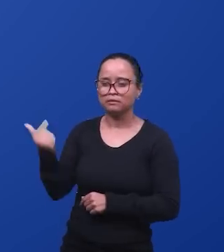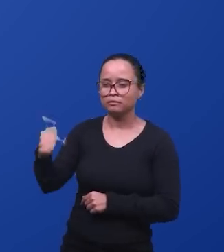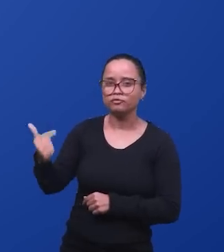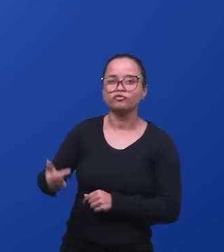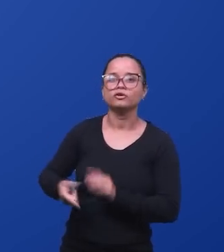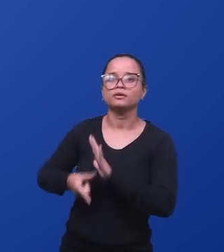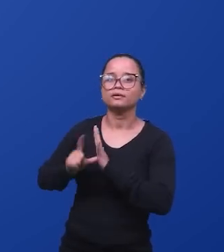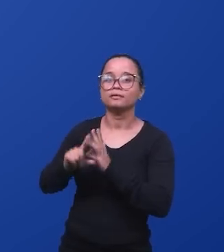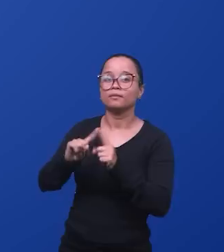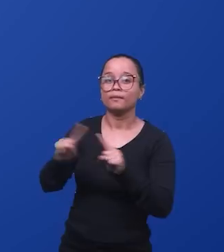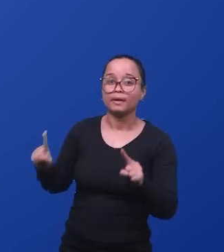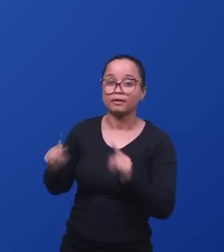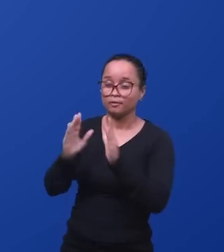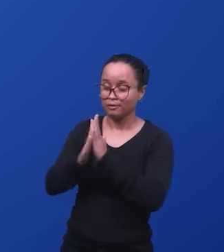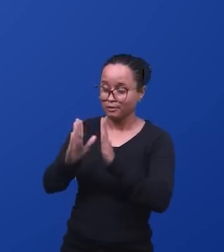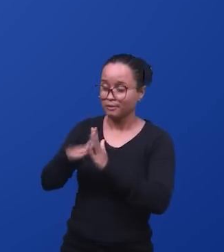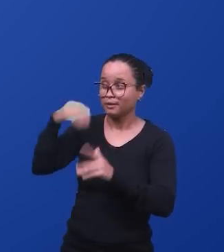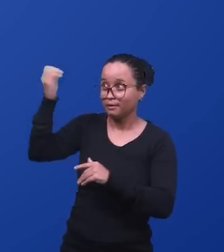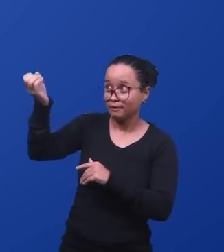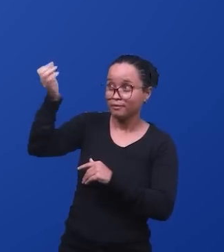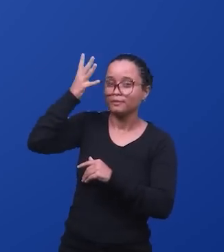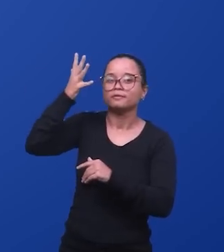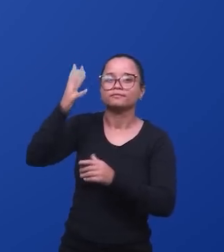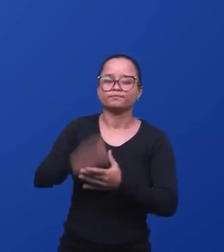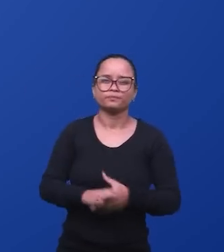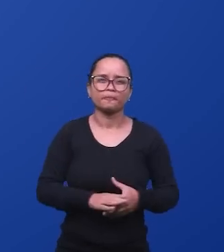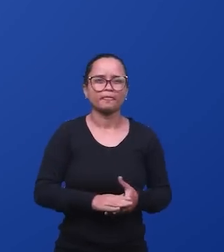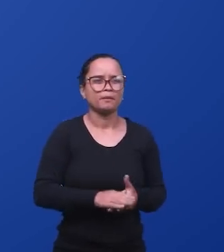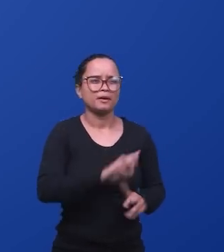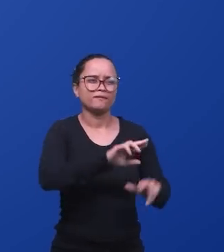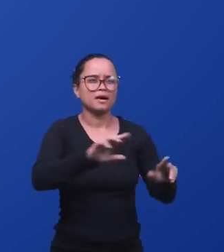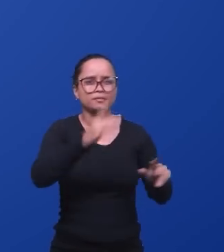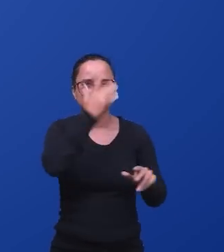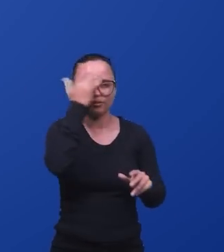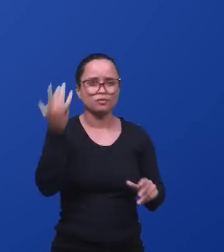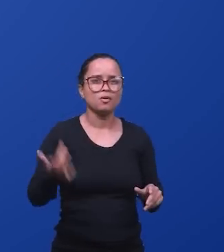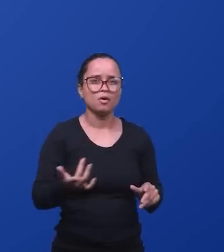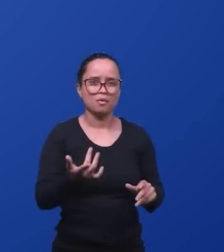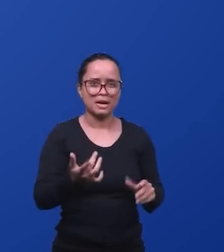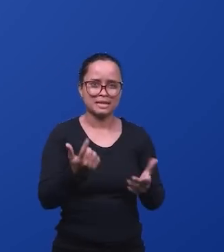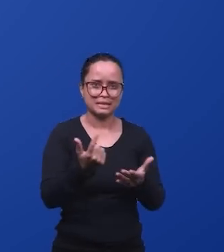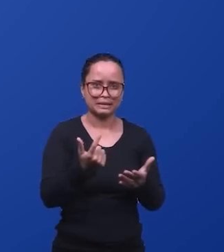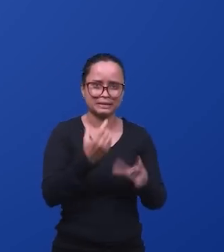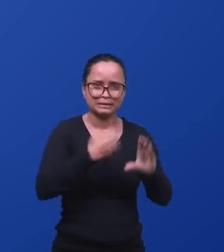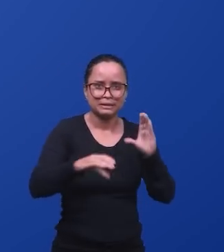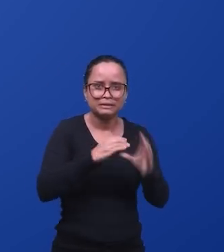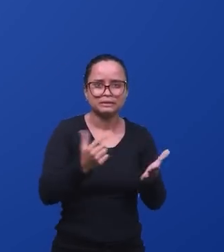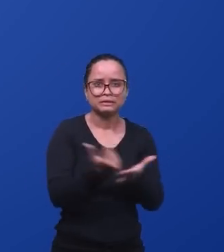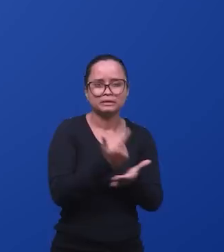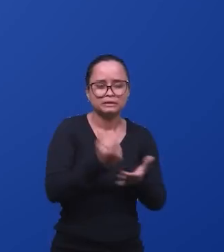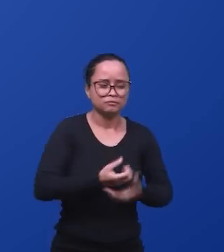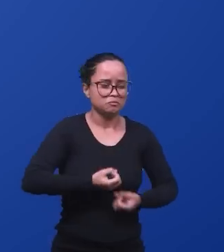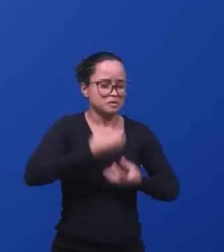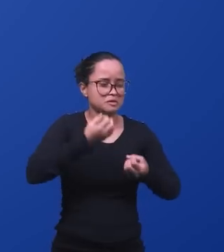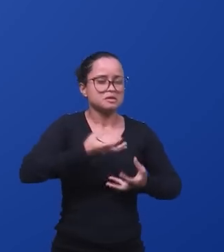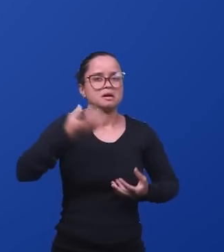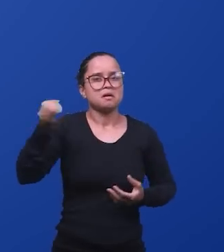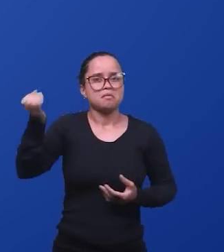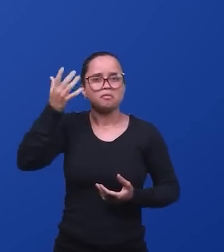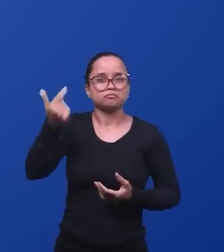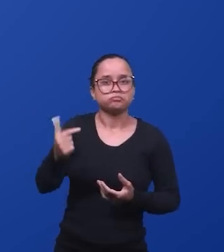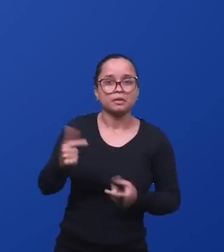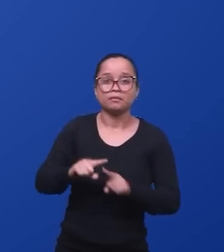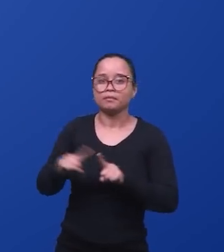Espírito Santo. Para muitos, o livro de Cantares é um livro poético, é um livro sem revelação, mas olha a maravilha que o Senhor tem nos